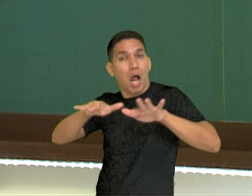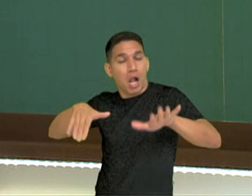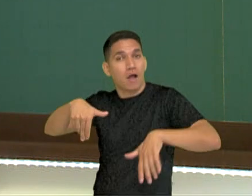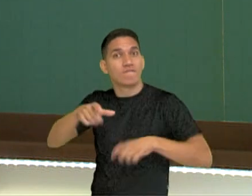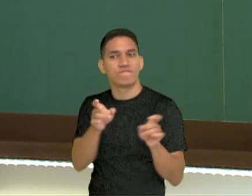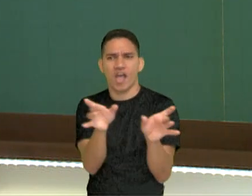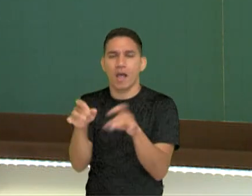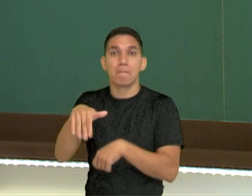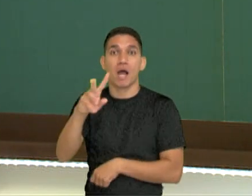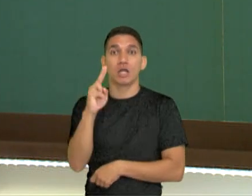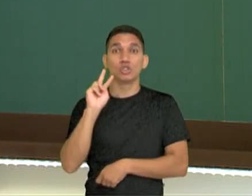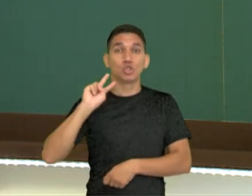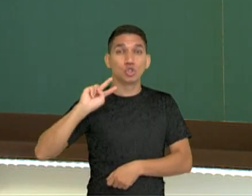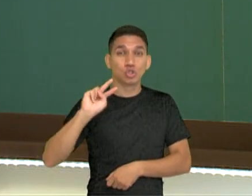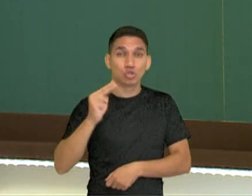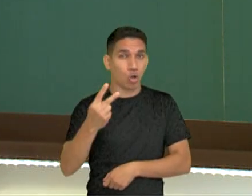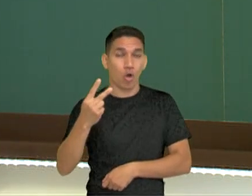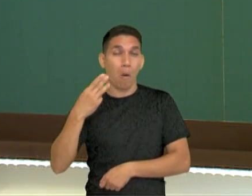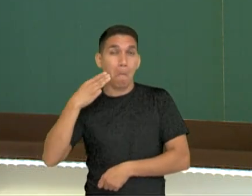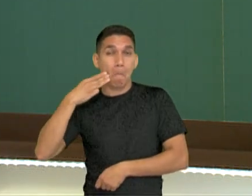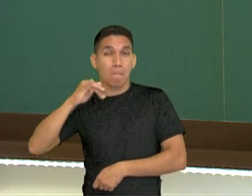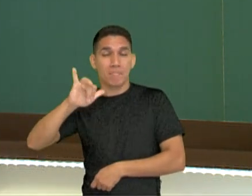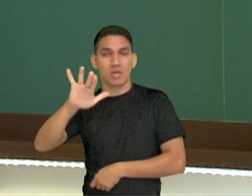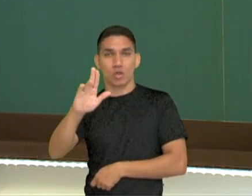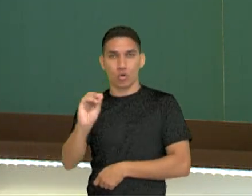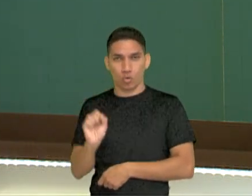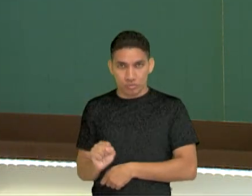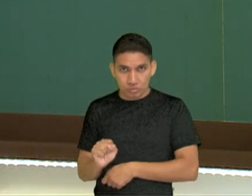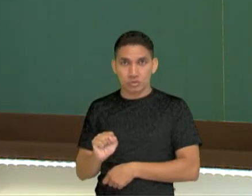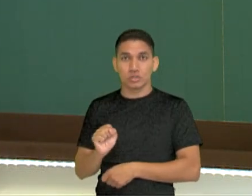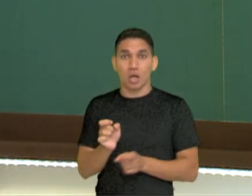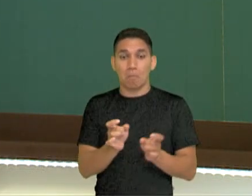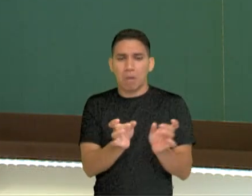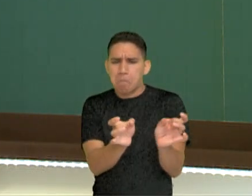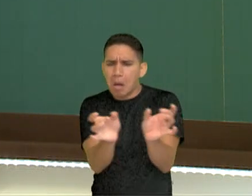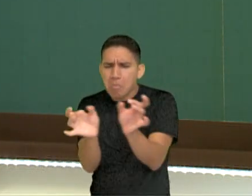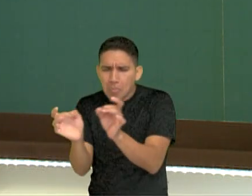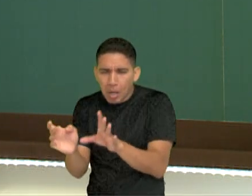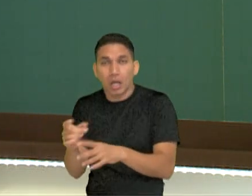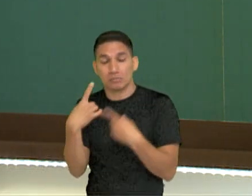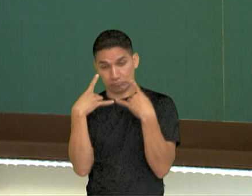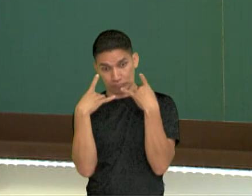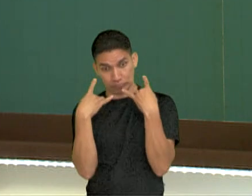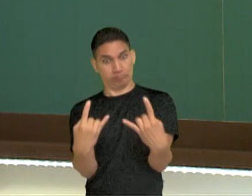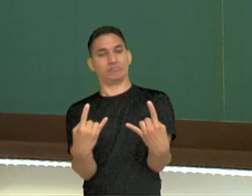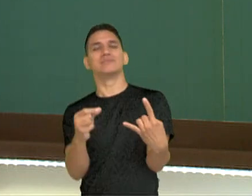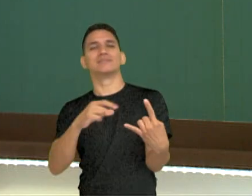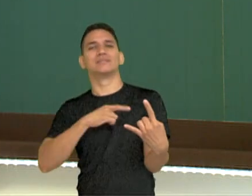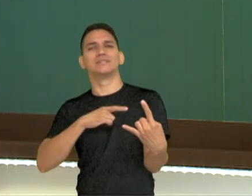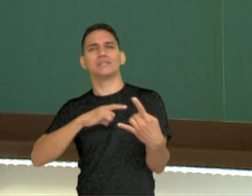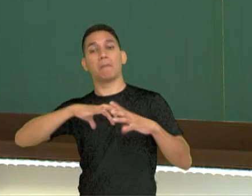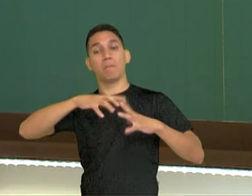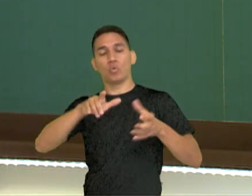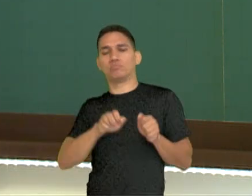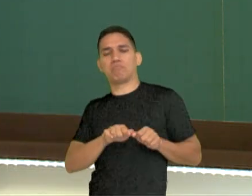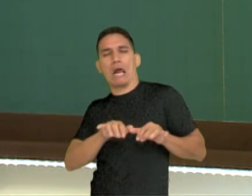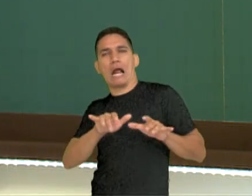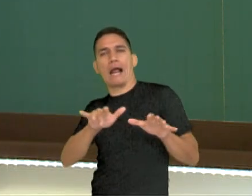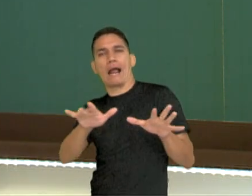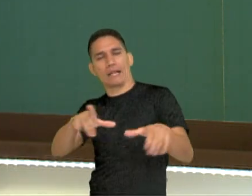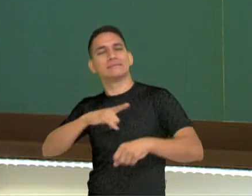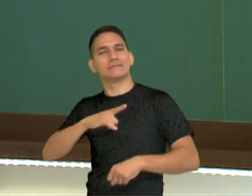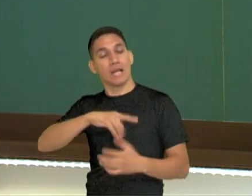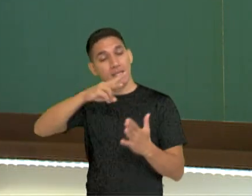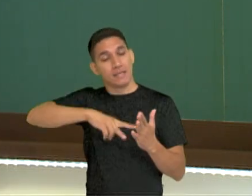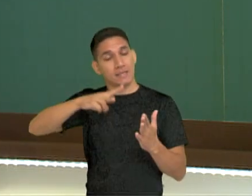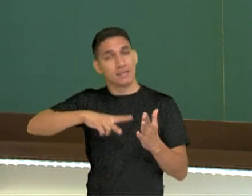milhões de cópias. Então, é um livro muito atrativo, né? Que se espalhou mundialmente, né? Então, ler